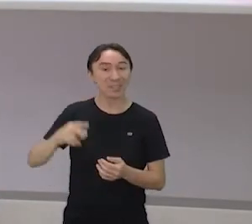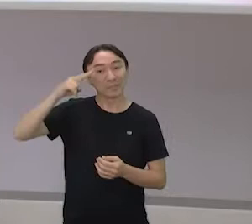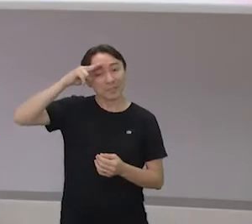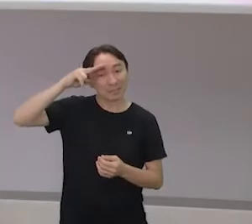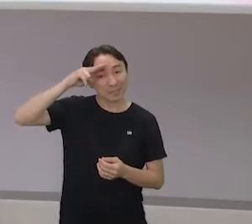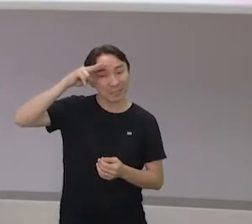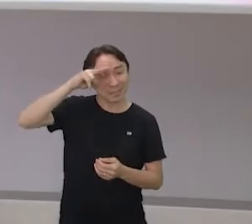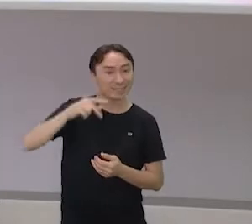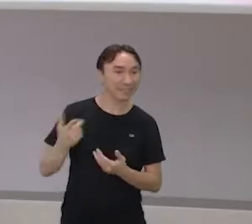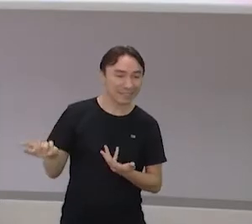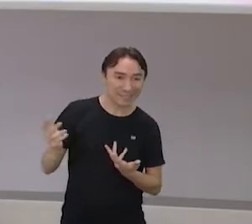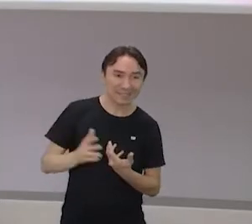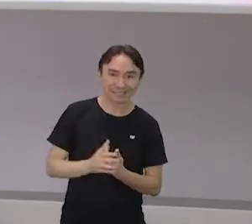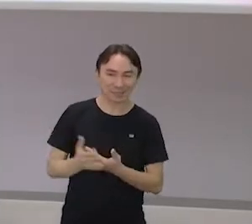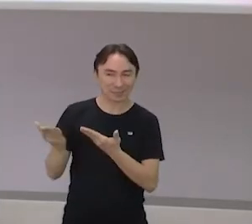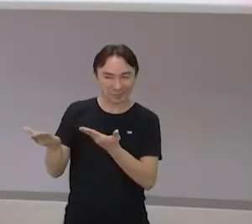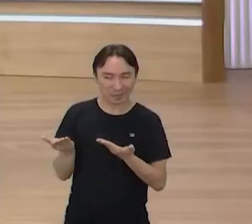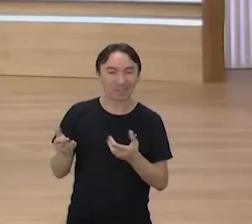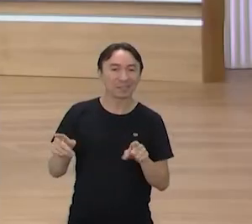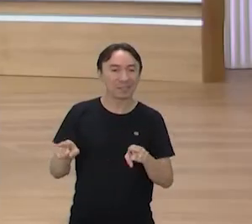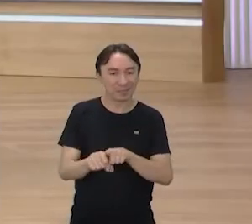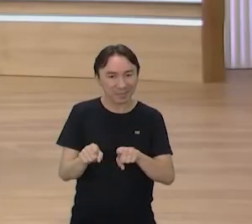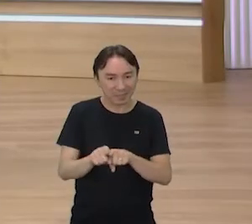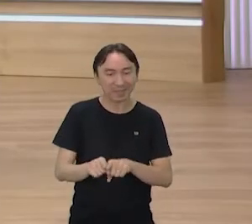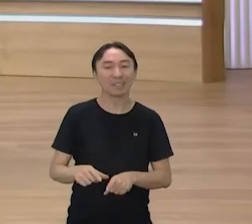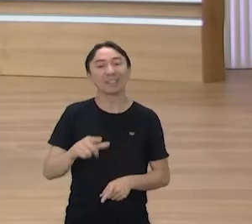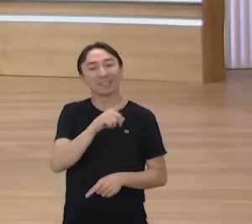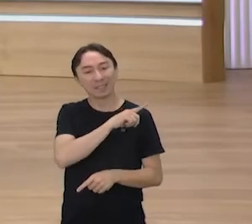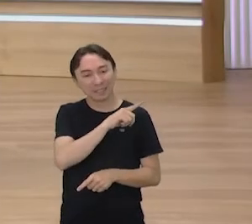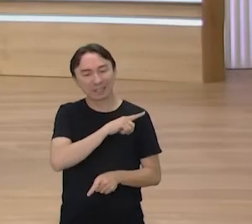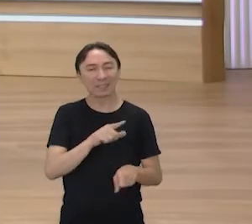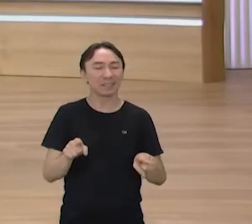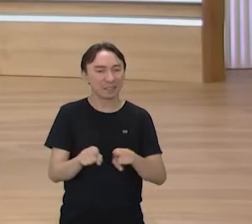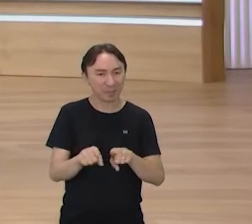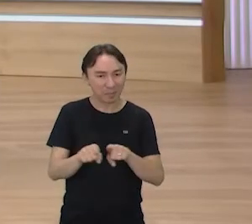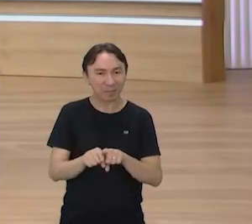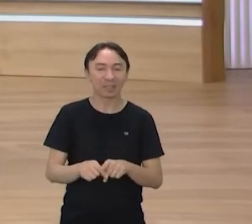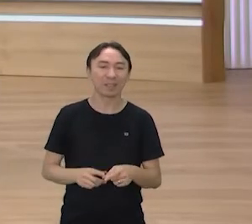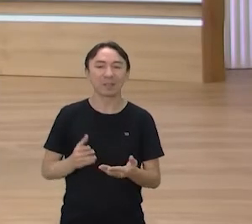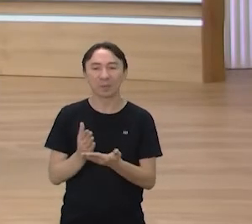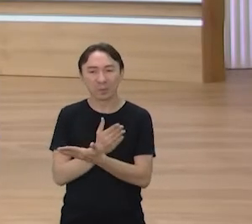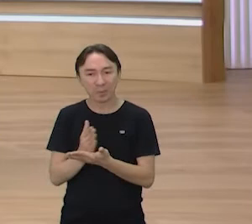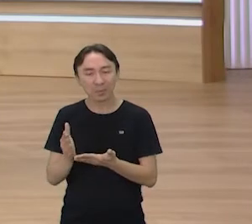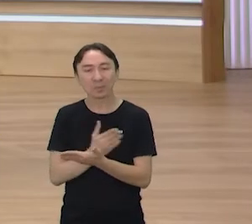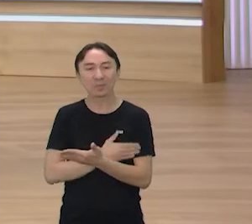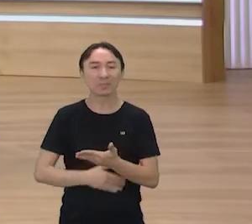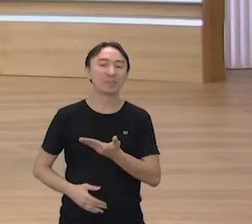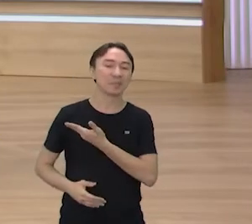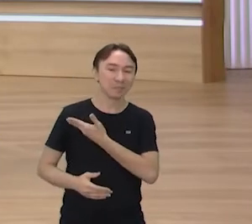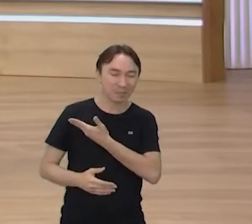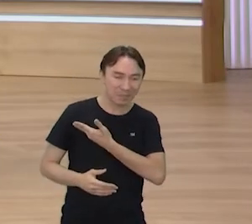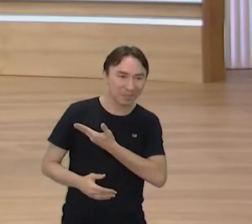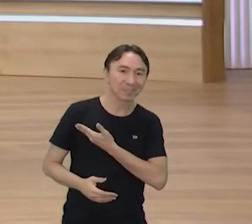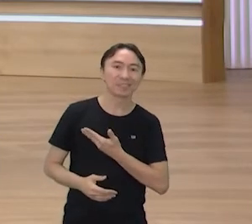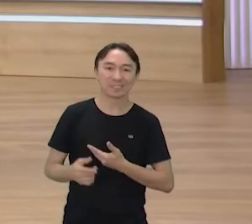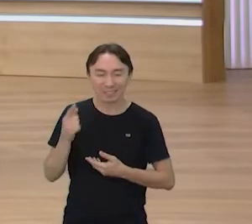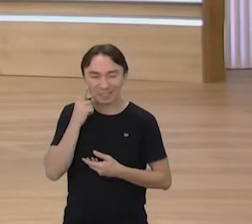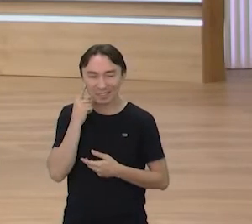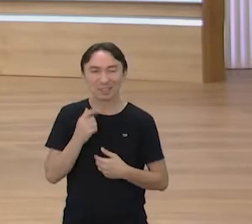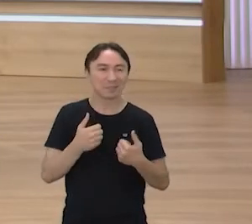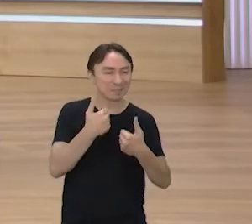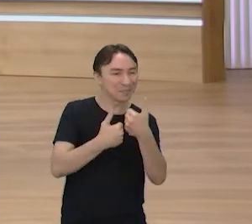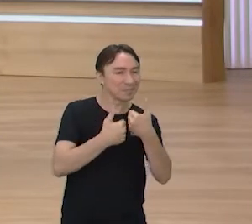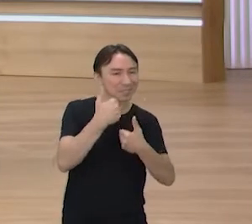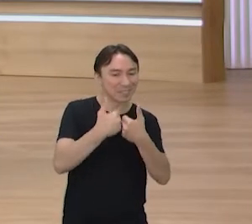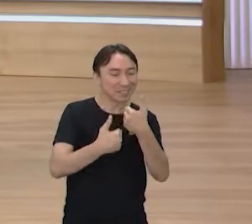pôde comparecer, mas ouviu dos colegas, né, a participação no futebol de 5 que nós fizemos. Foi muito divertido.